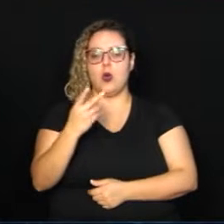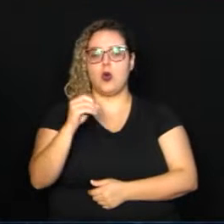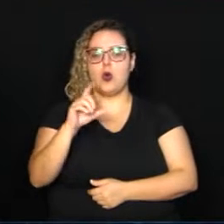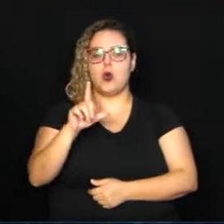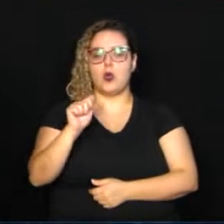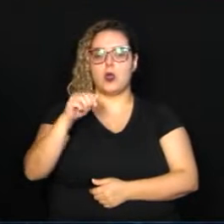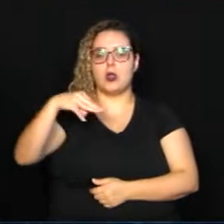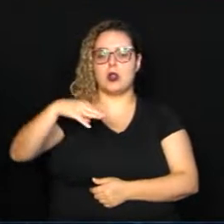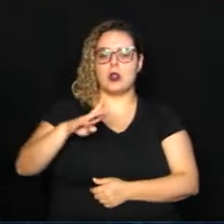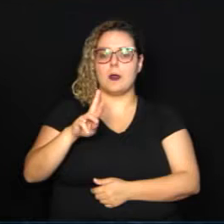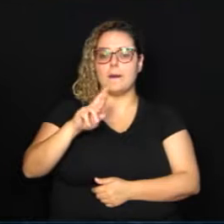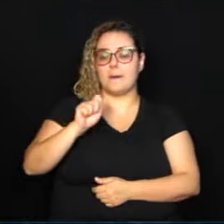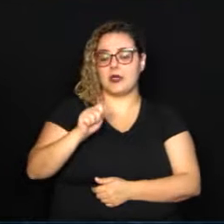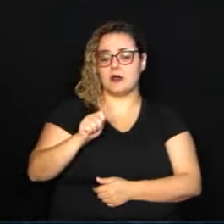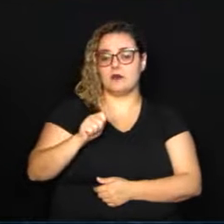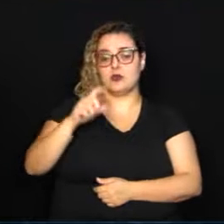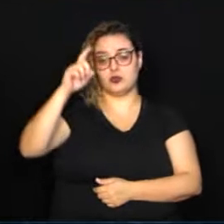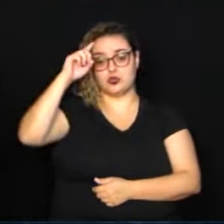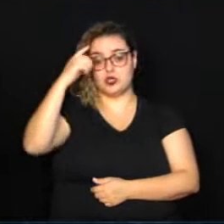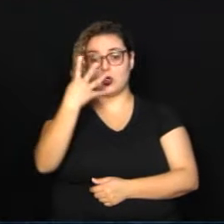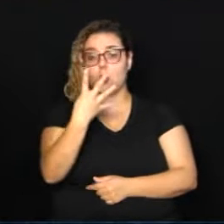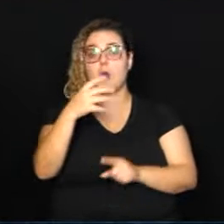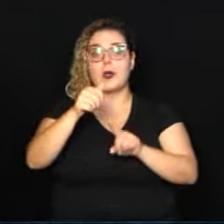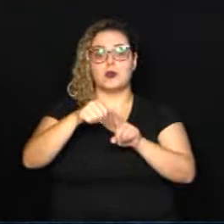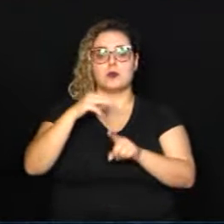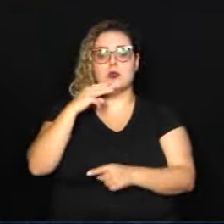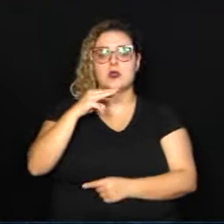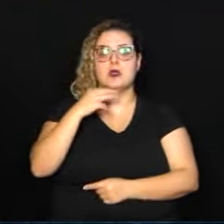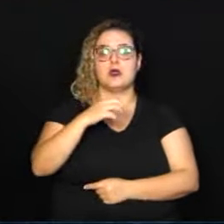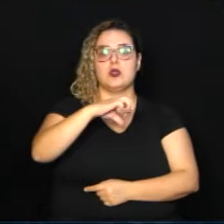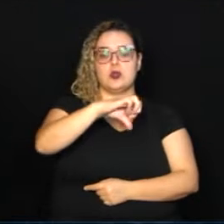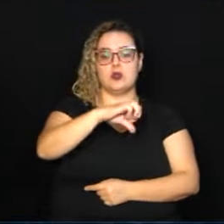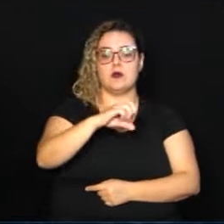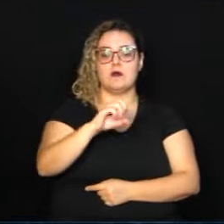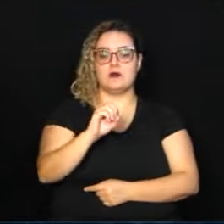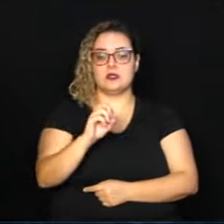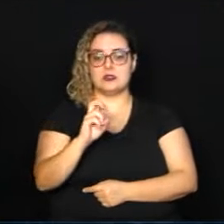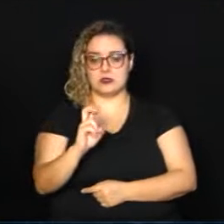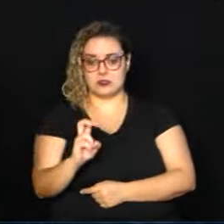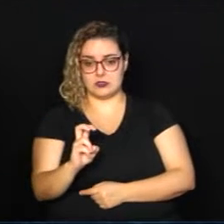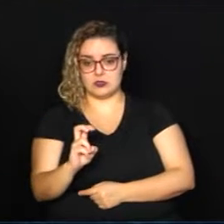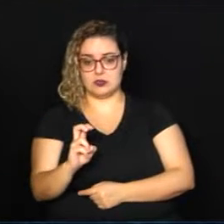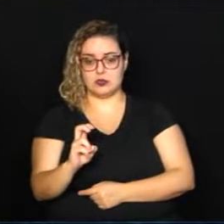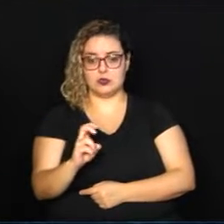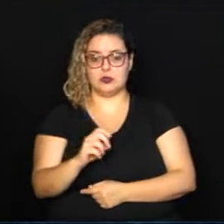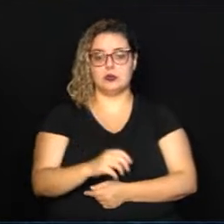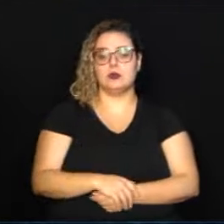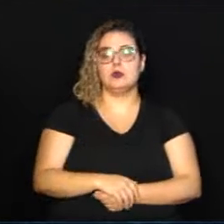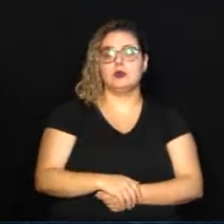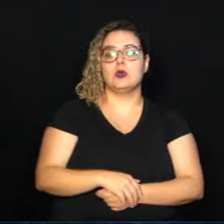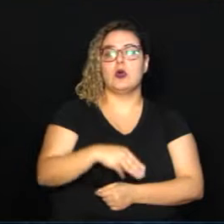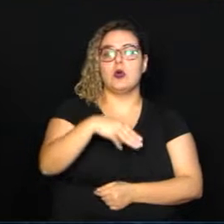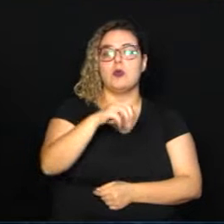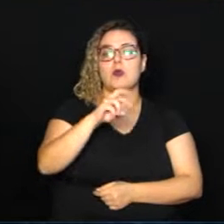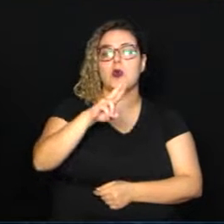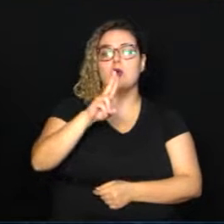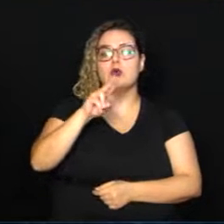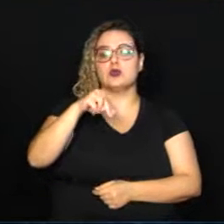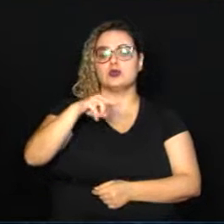dia 4 de março, nós temos 905 casos lá, até o último dia 4, e